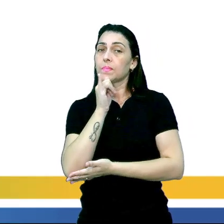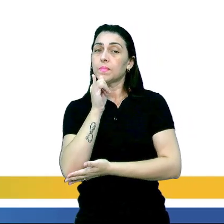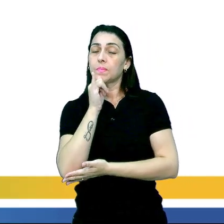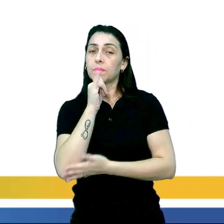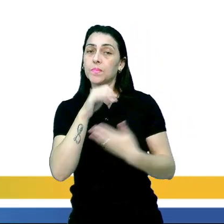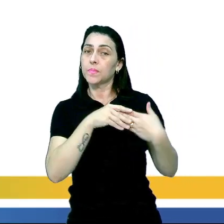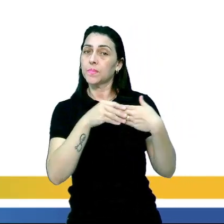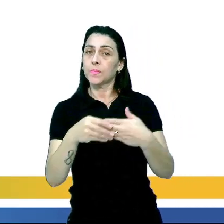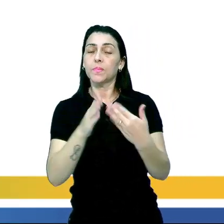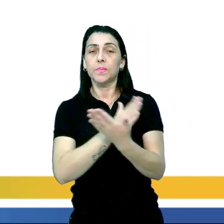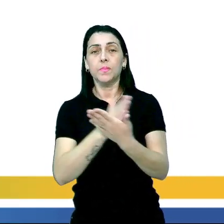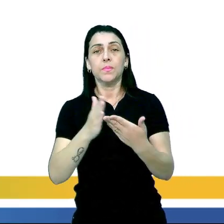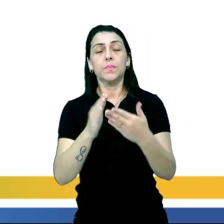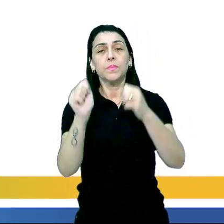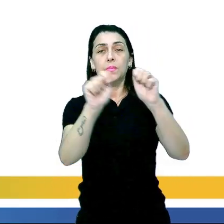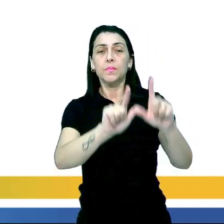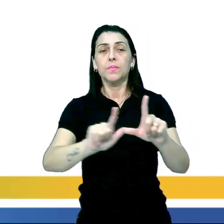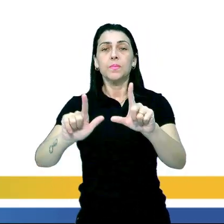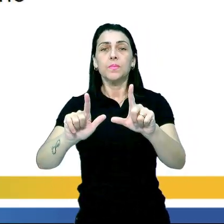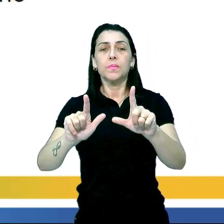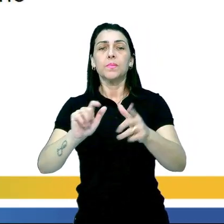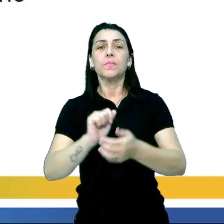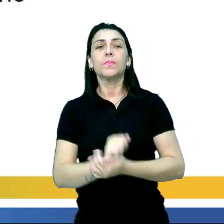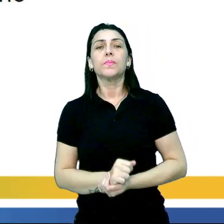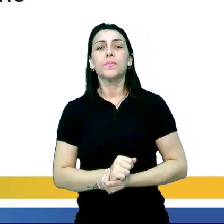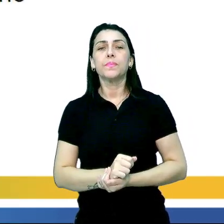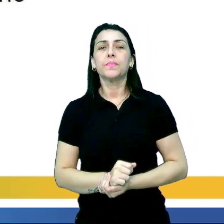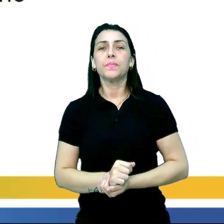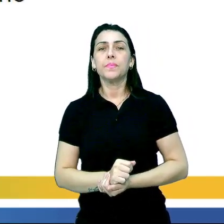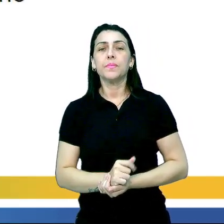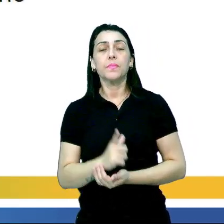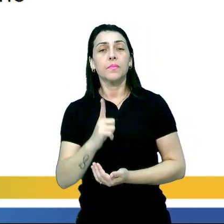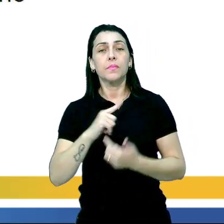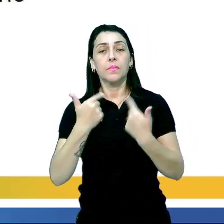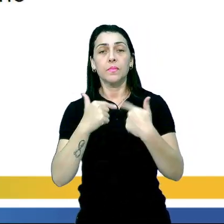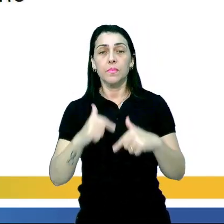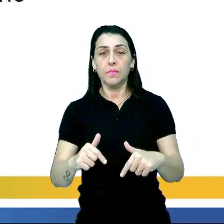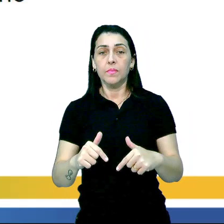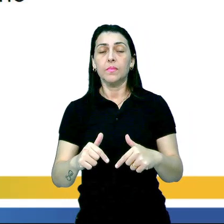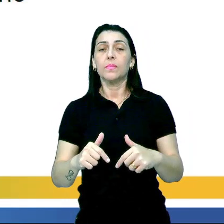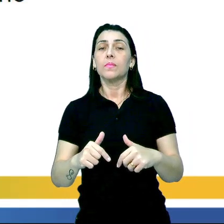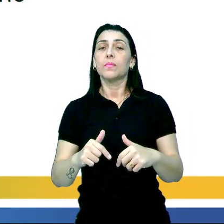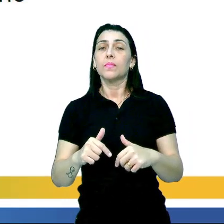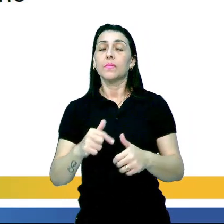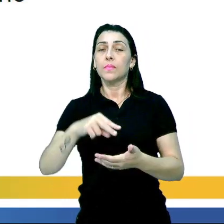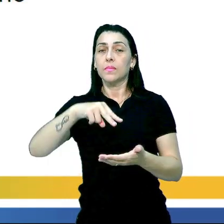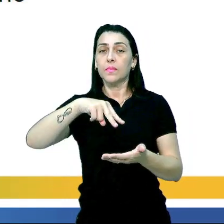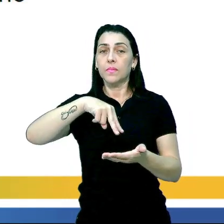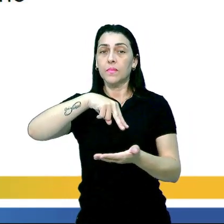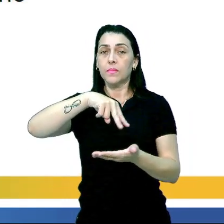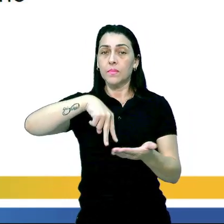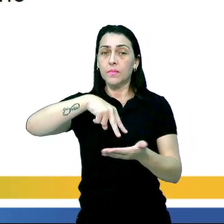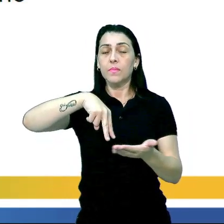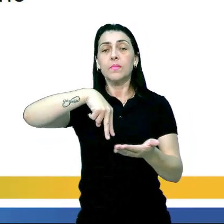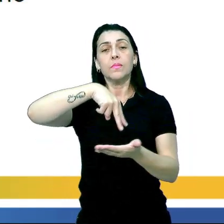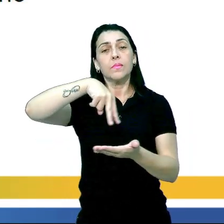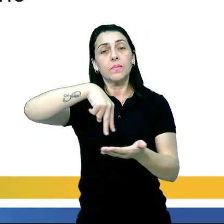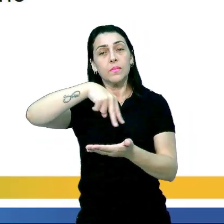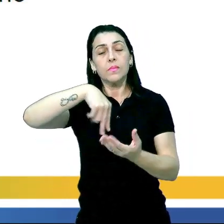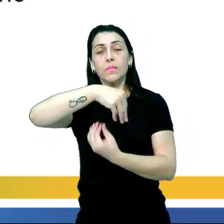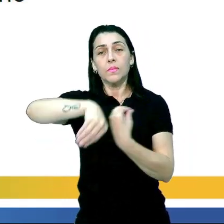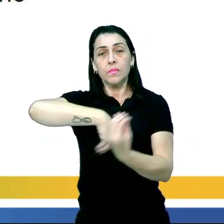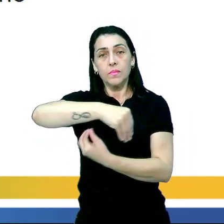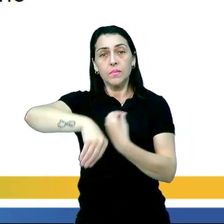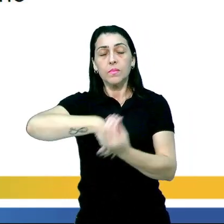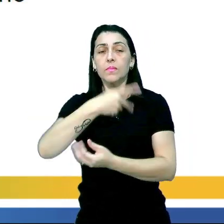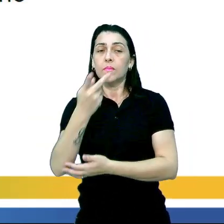que nós trouxemos no início do nosso slide, vou passar, tá? E aí nós temos linguagem verbal e não verbal e mista, e eu